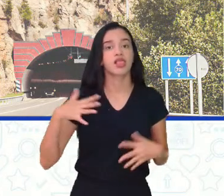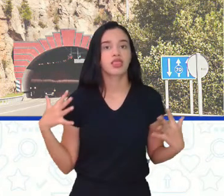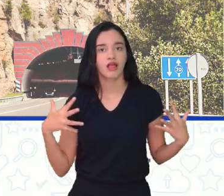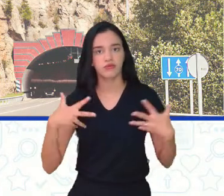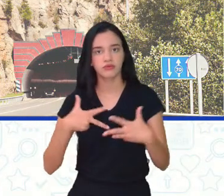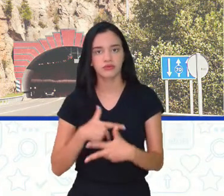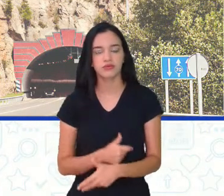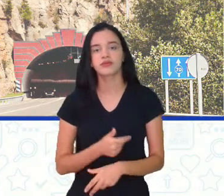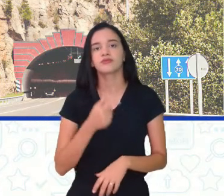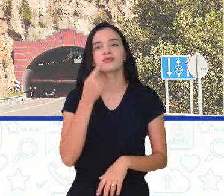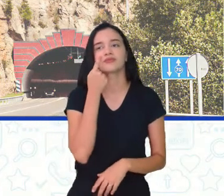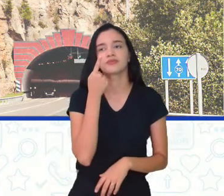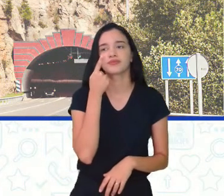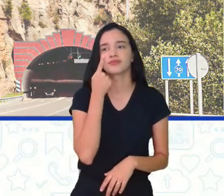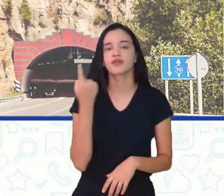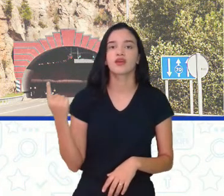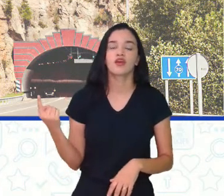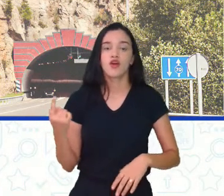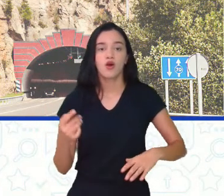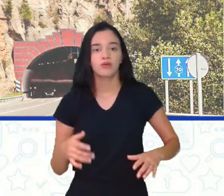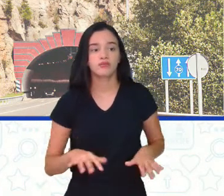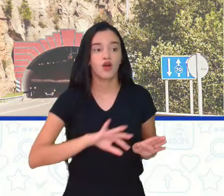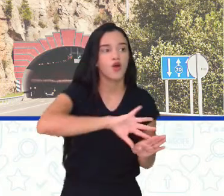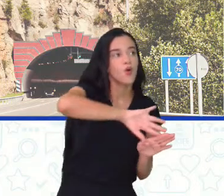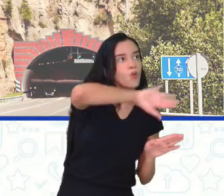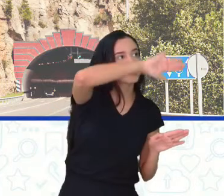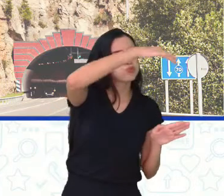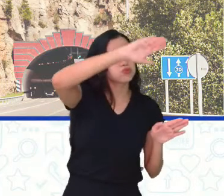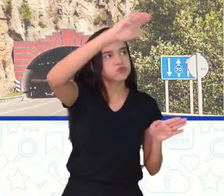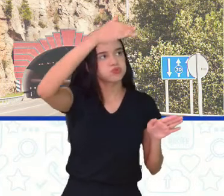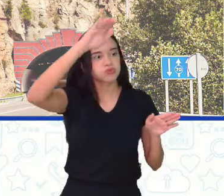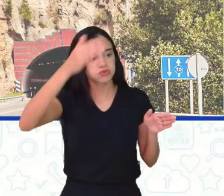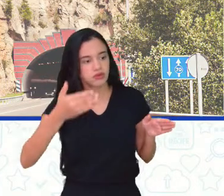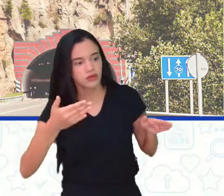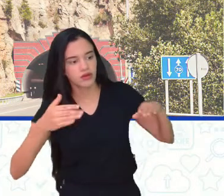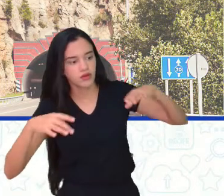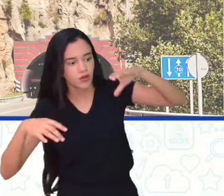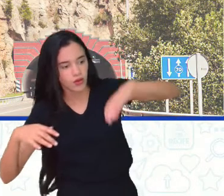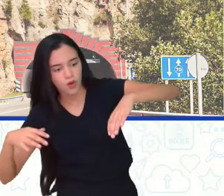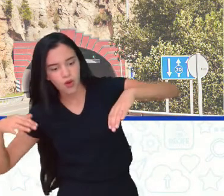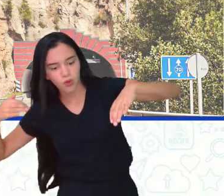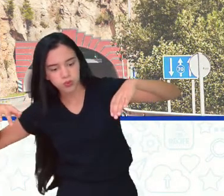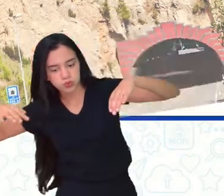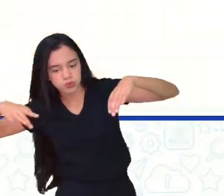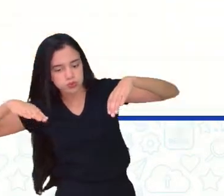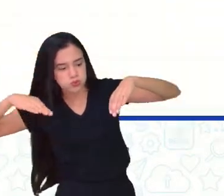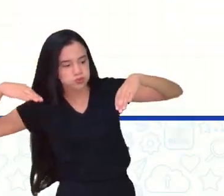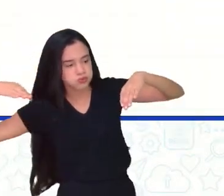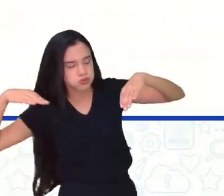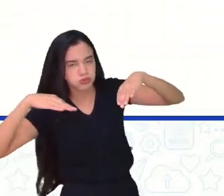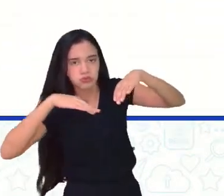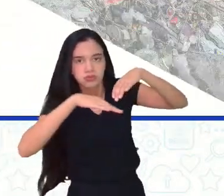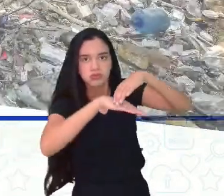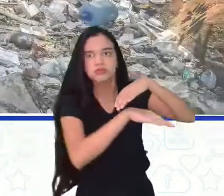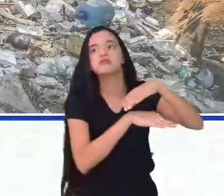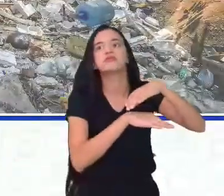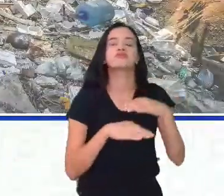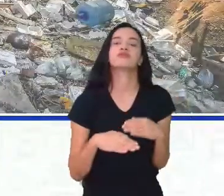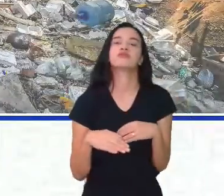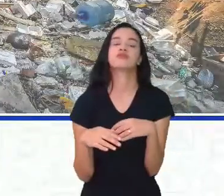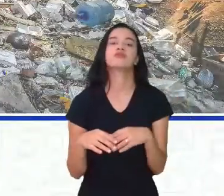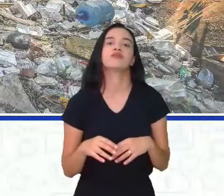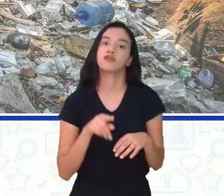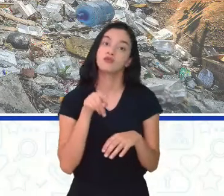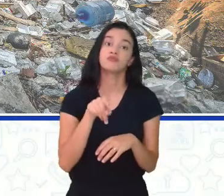a perfuração de montanhas. A gente tem uma bem famosa aqui, que a gente pega ali no sentido agreste, né? Por exemplo, você vai